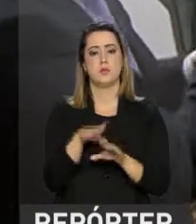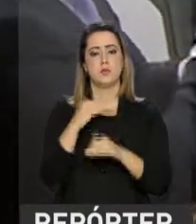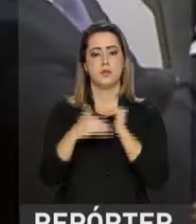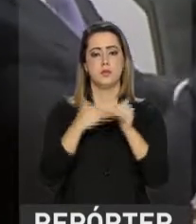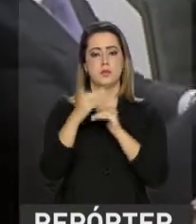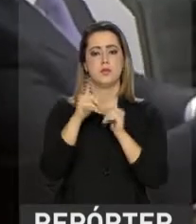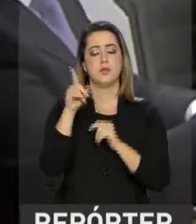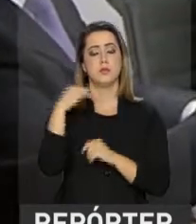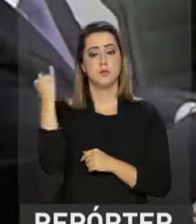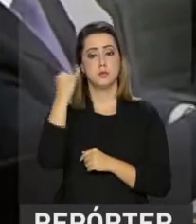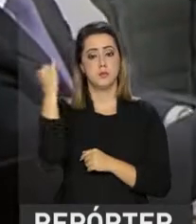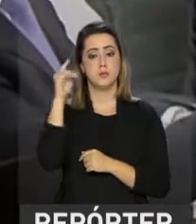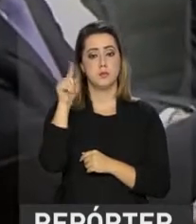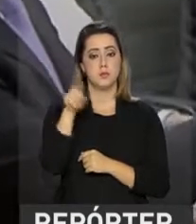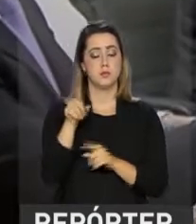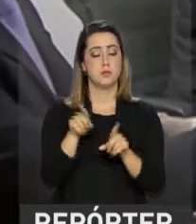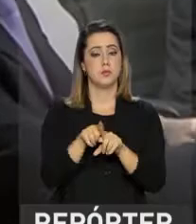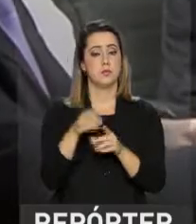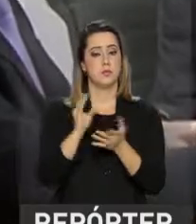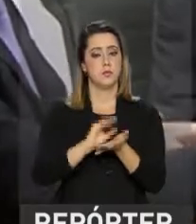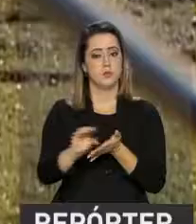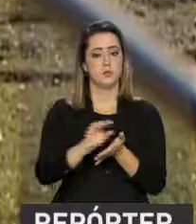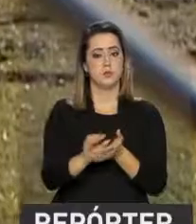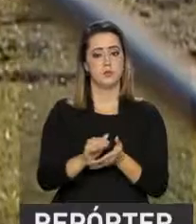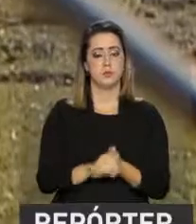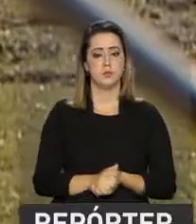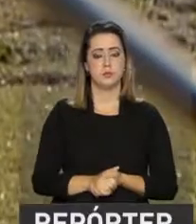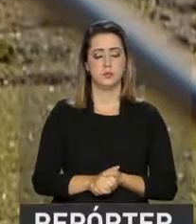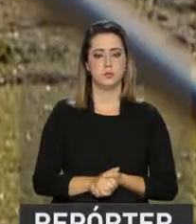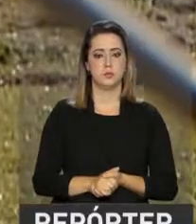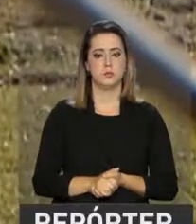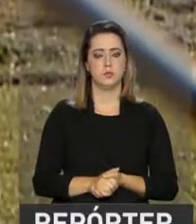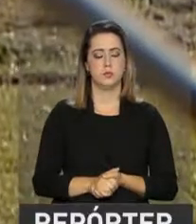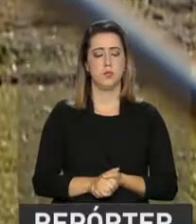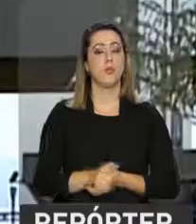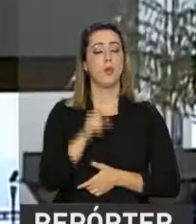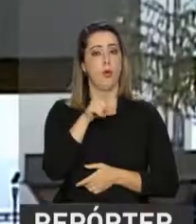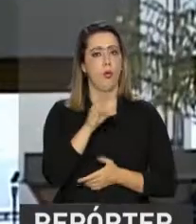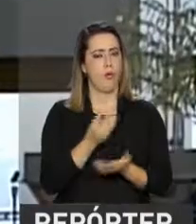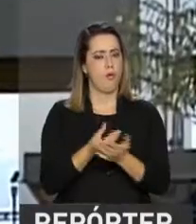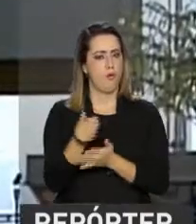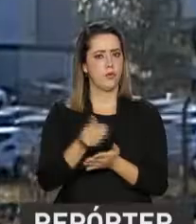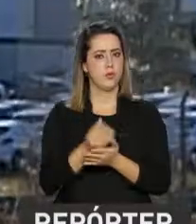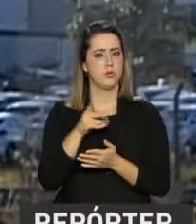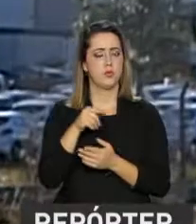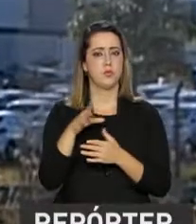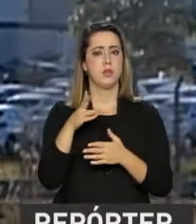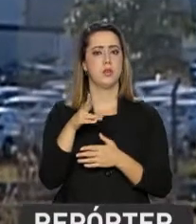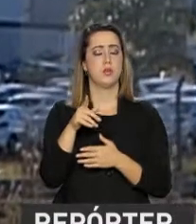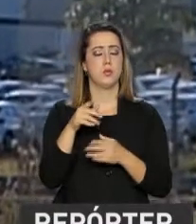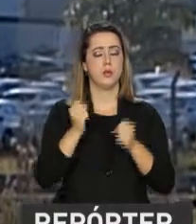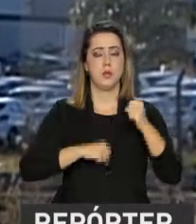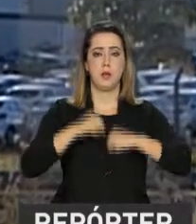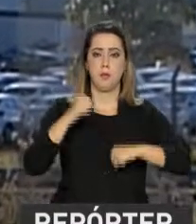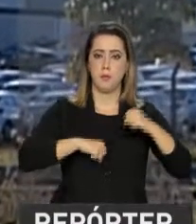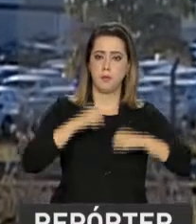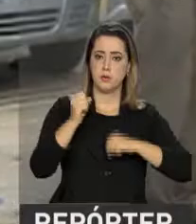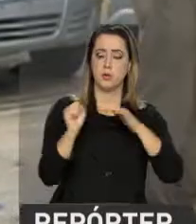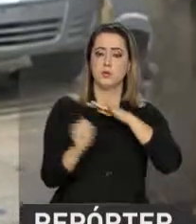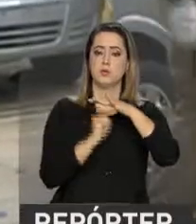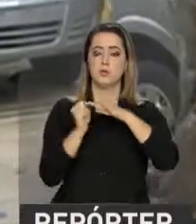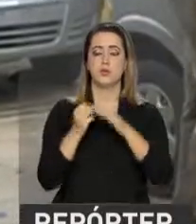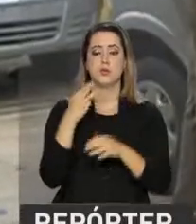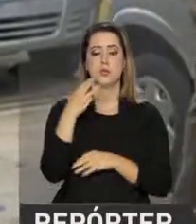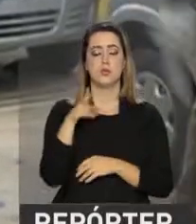mas acho que é muito oportuno o investimento, né? O investimento faz parte do plano geral da empresa de aplicar 13 bilhões de reais